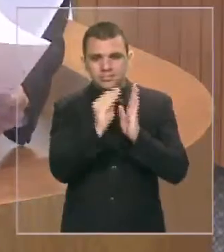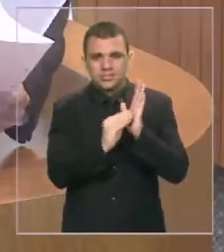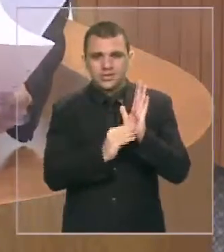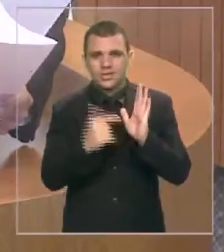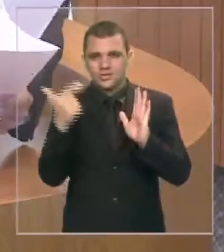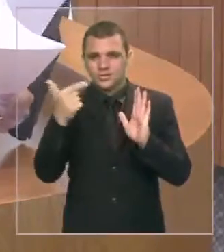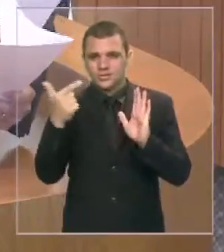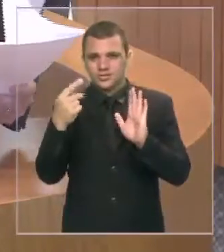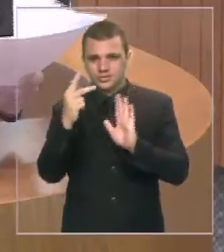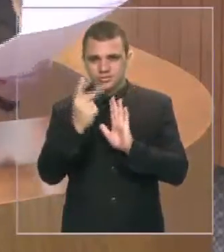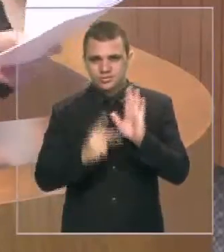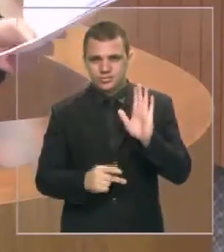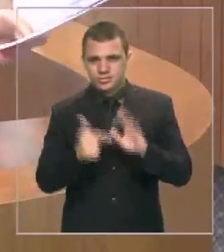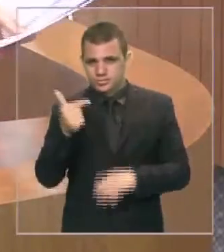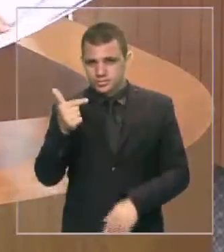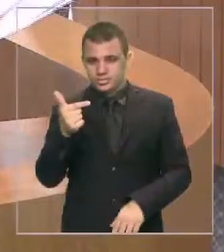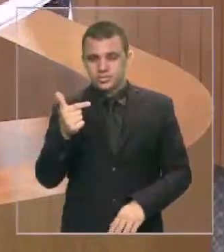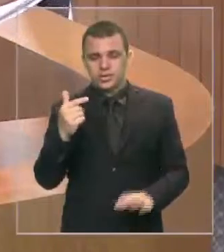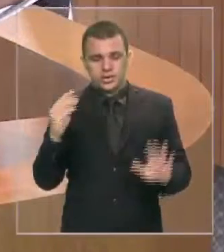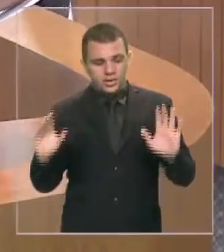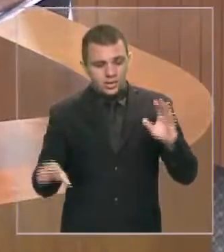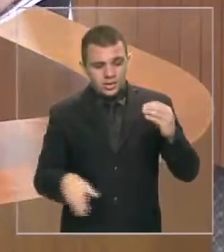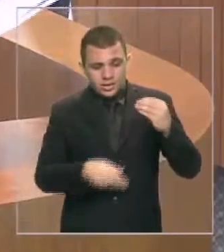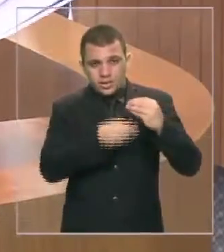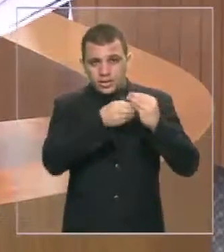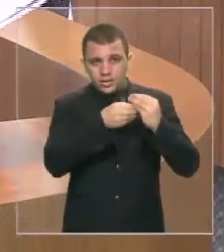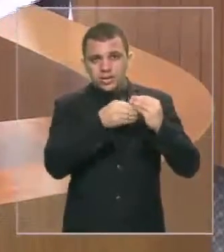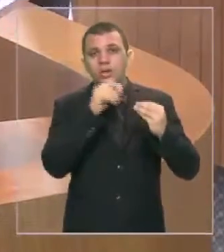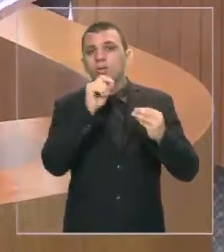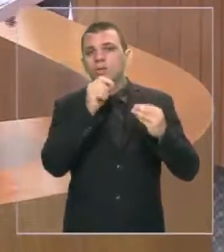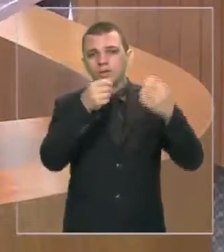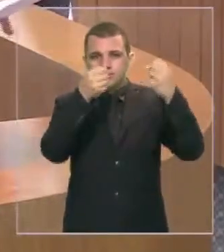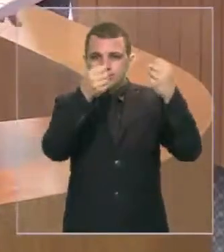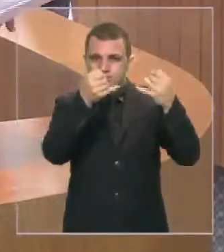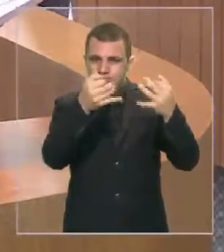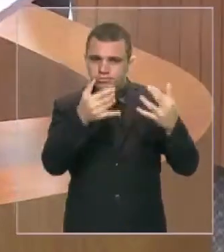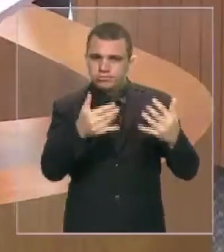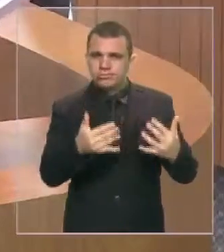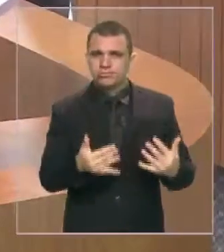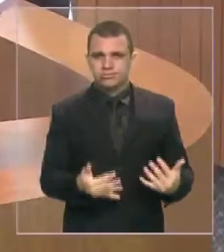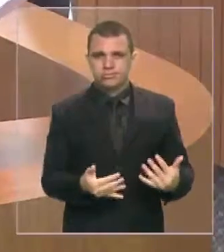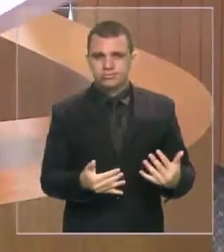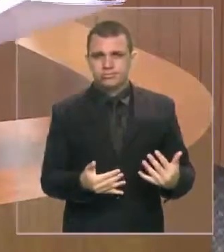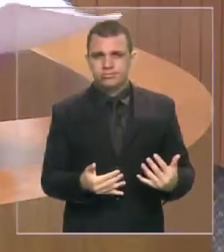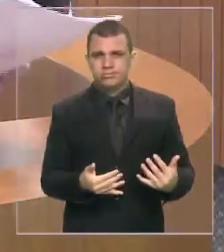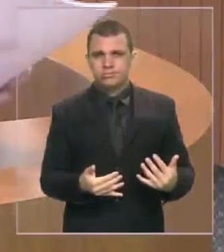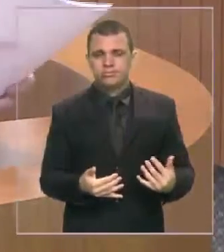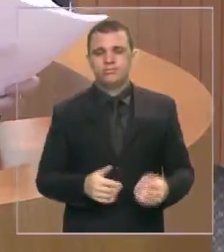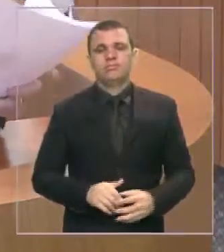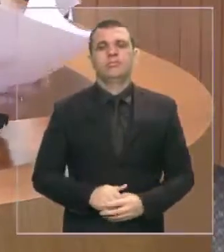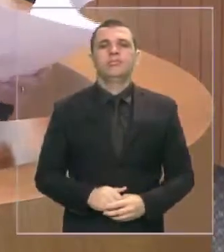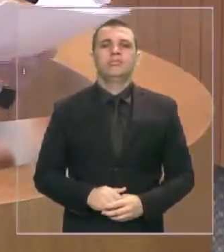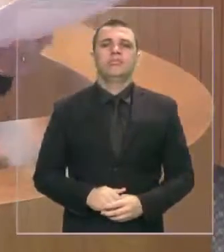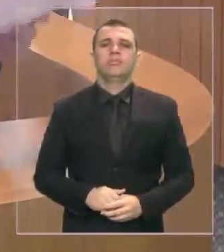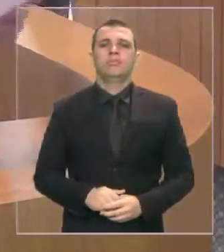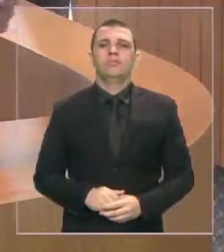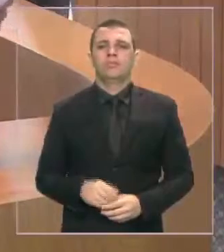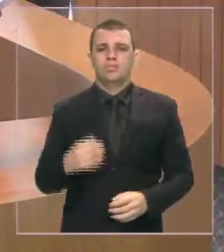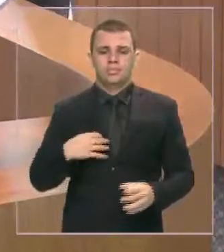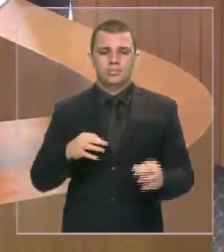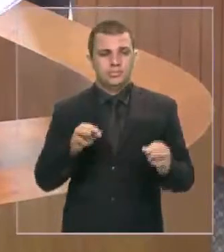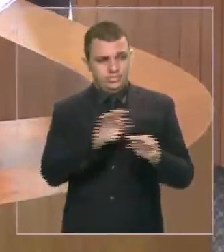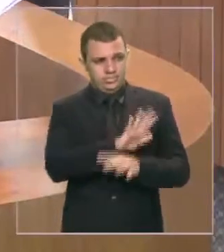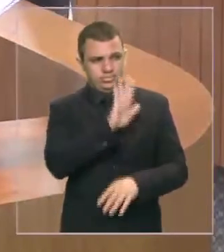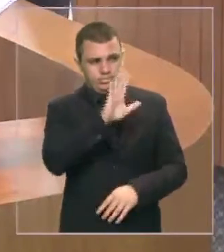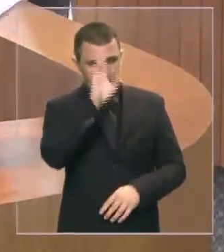projetos, finalmente, uma explanação. Aquele, para finalizar, senhor presidente, aqui ele